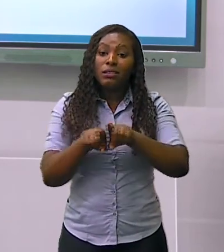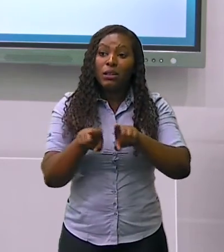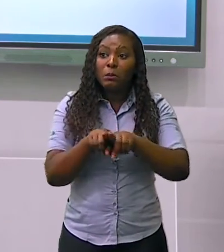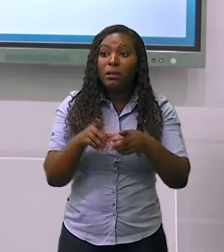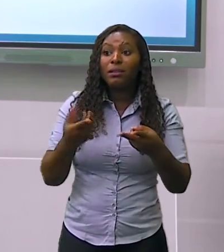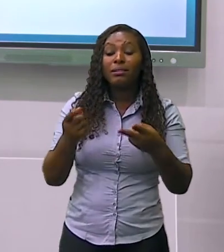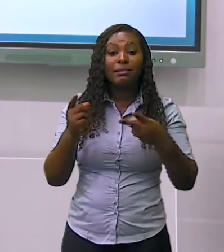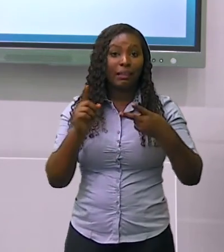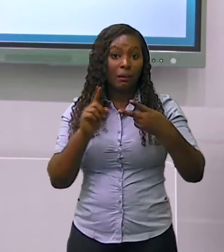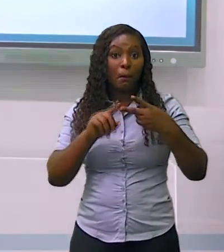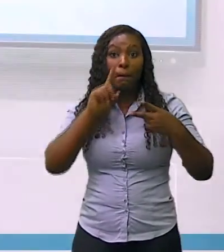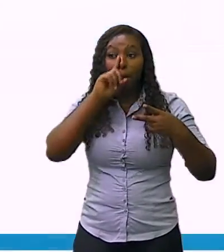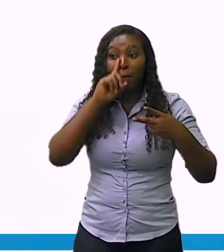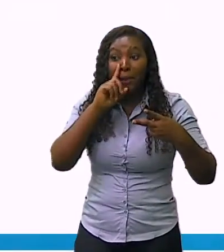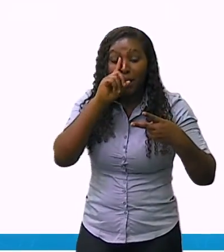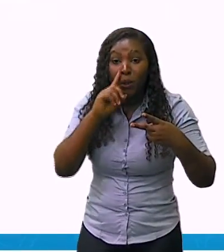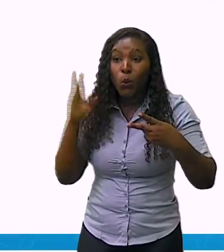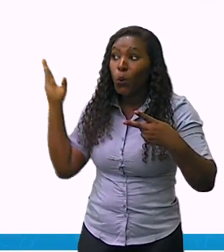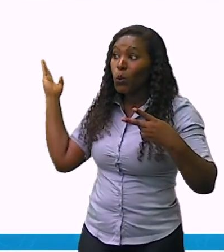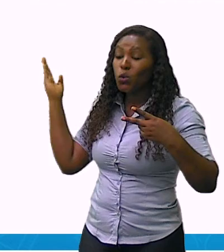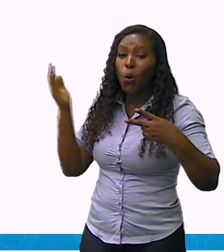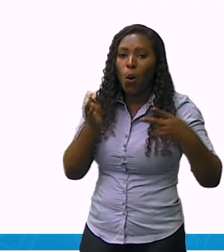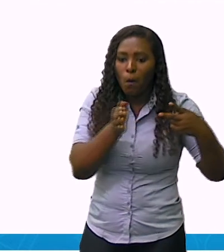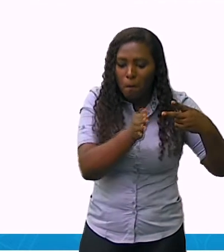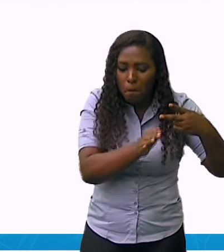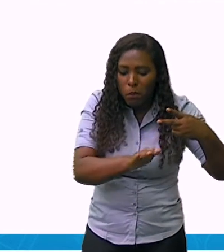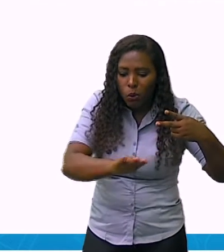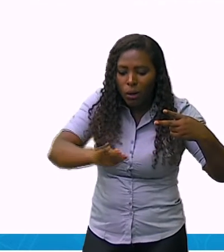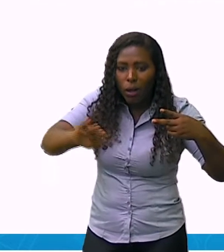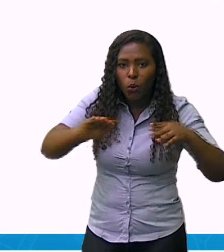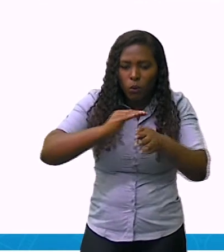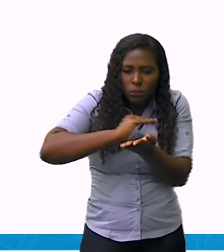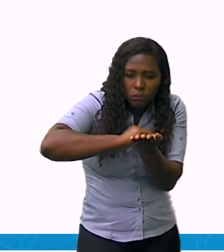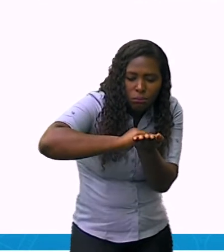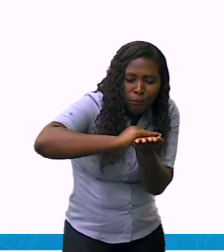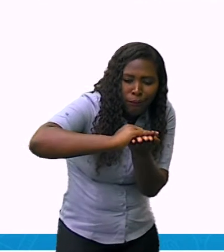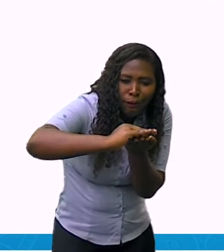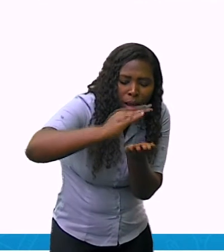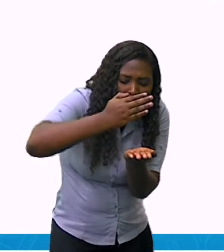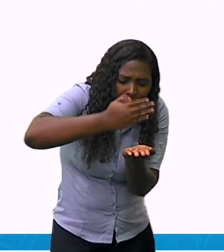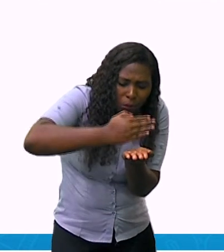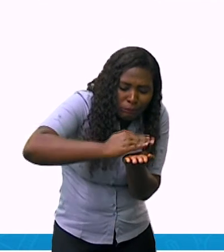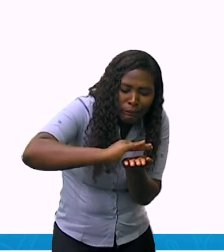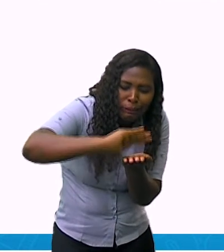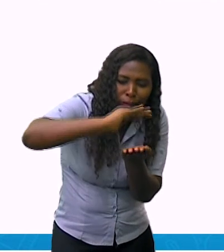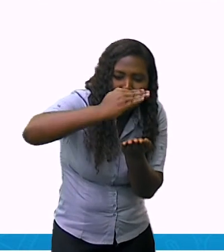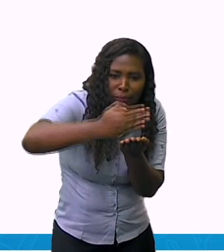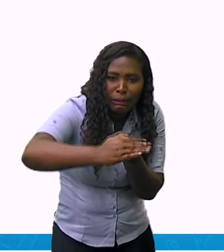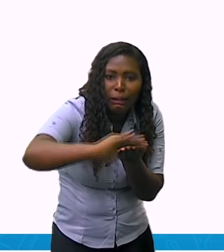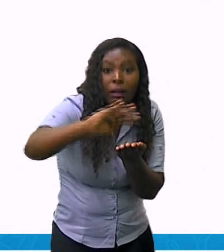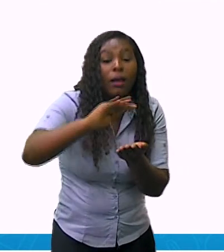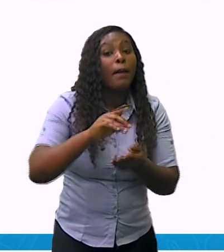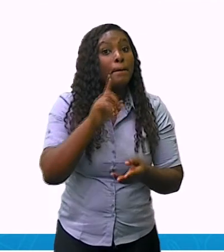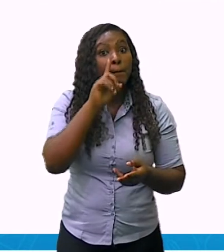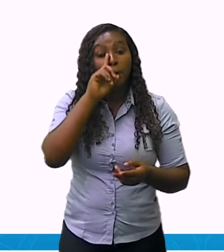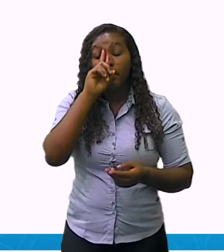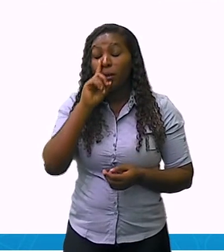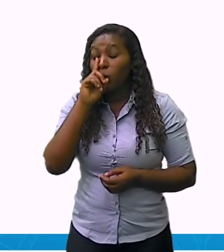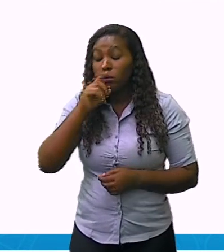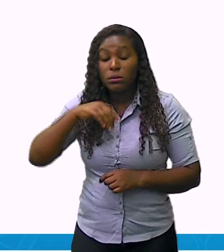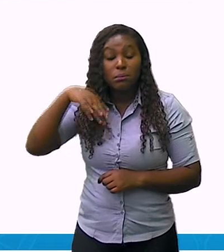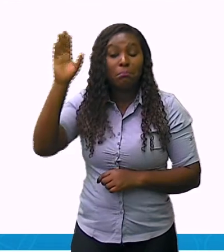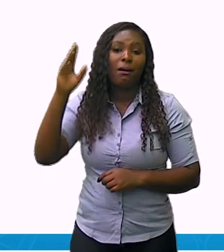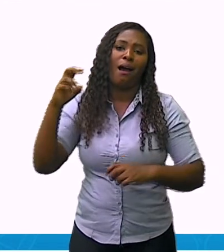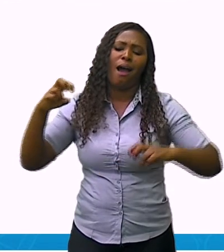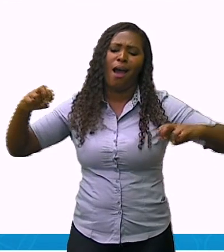como você pode observar nesta imagem. E isso gera também grandes riscos devido